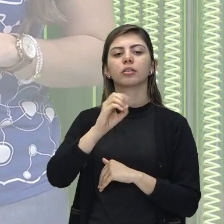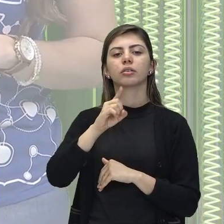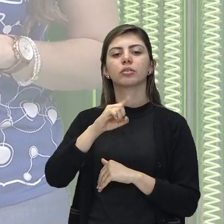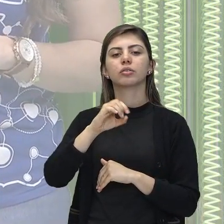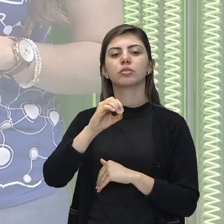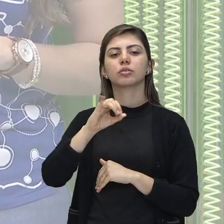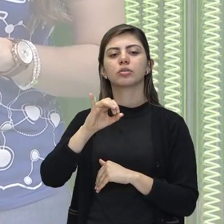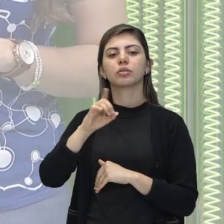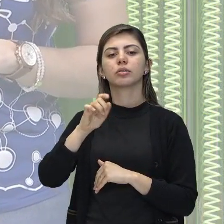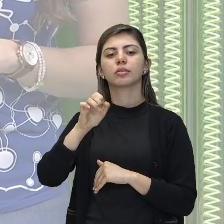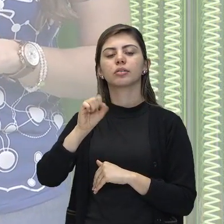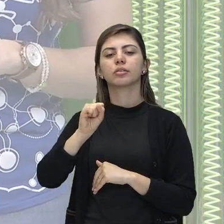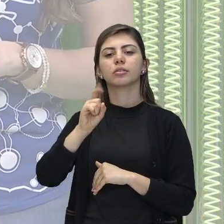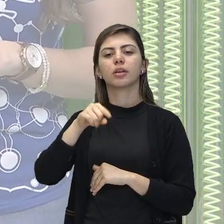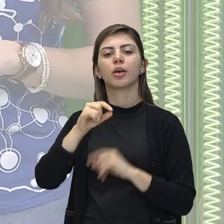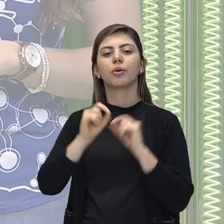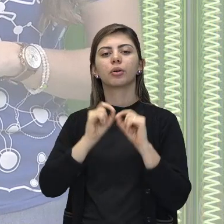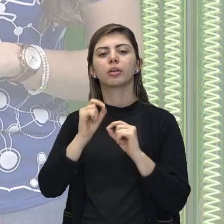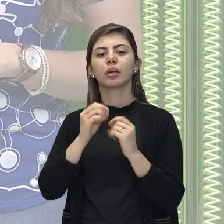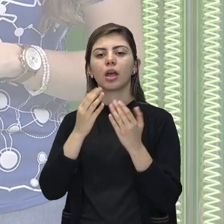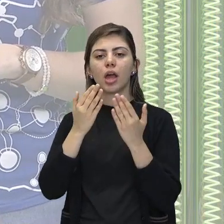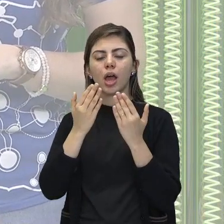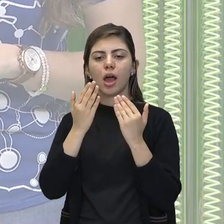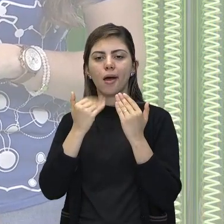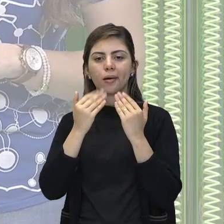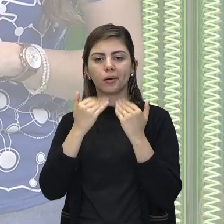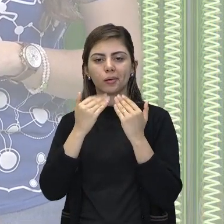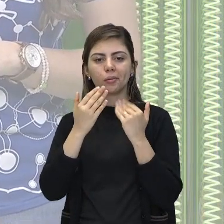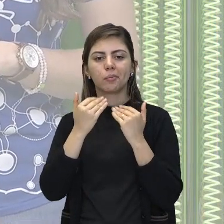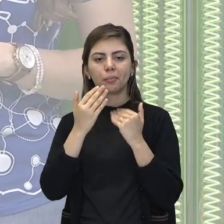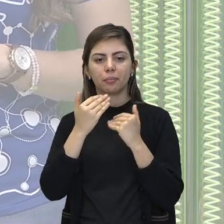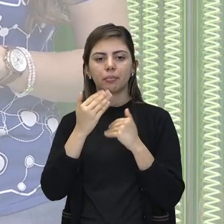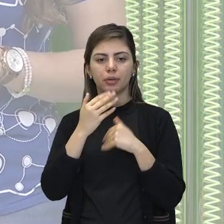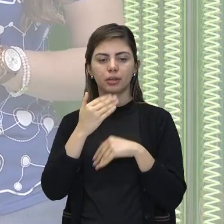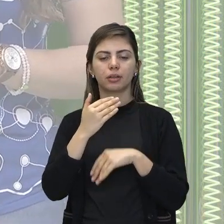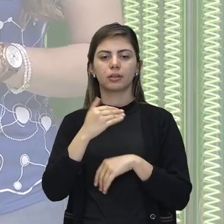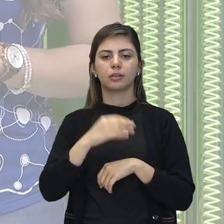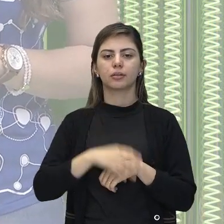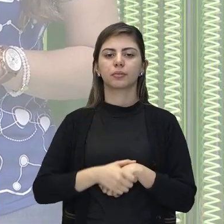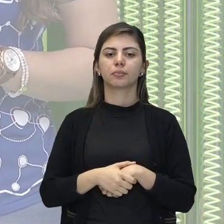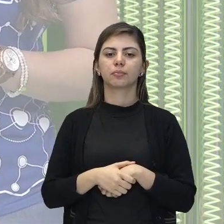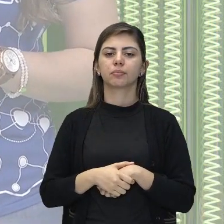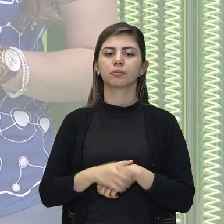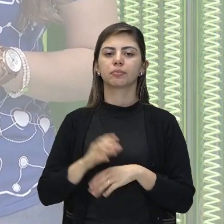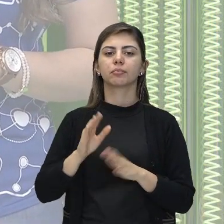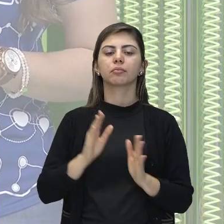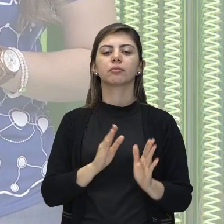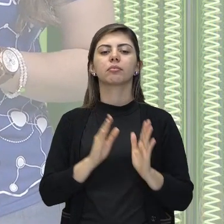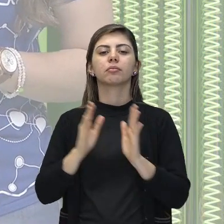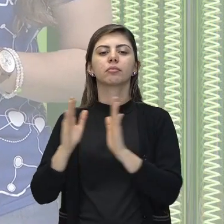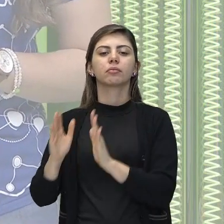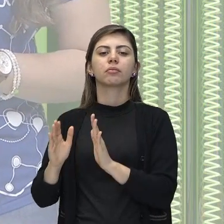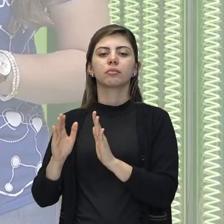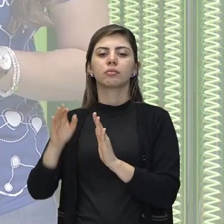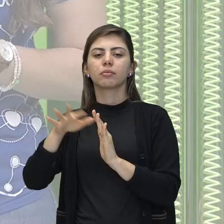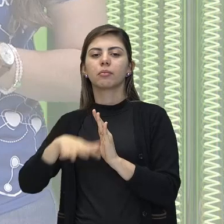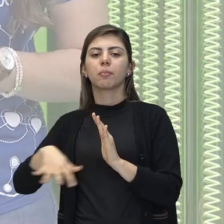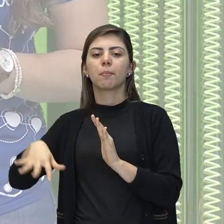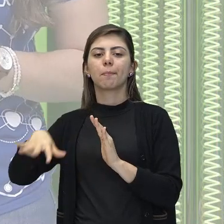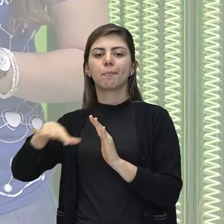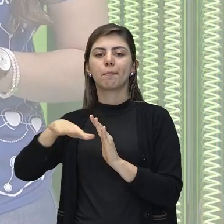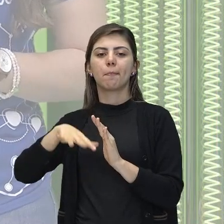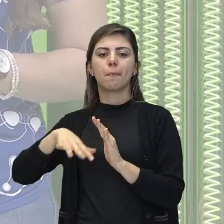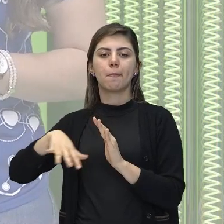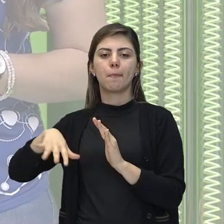da digestão dessa colônia de indivíduos que a gente tem aqui. Essa região de formação aqui é